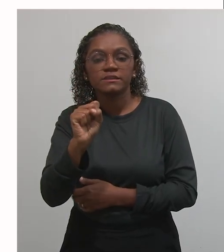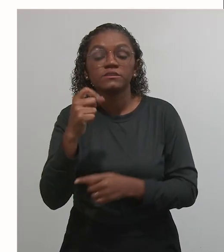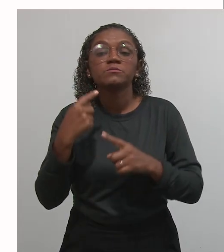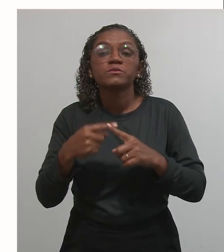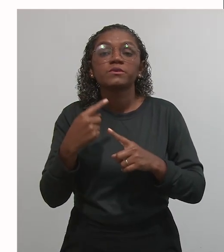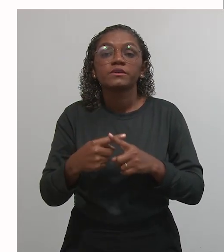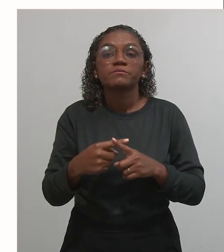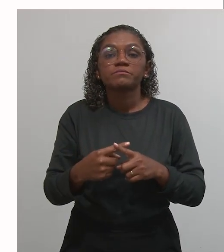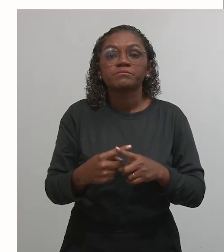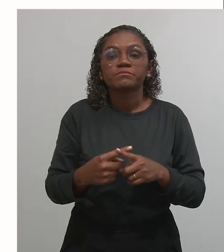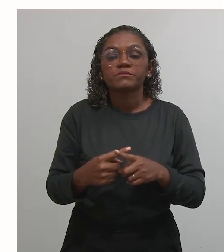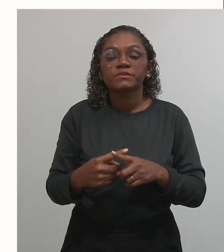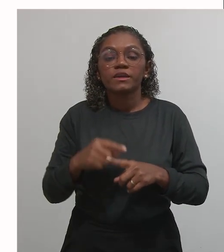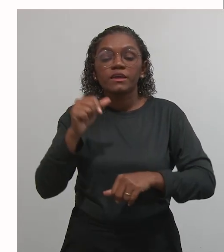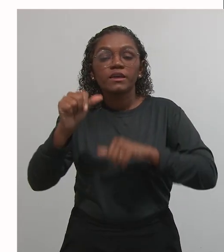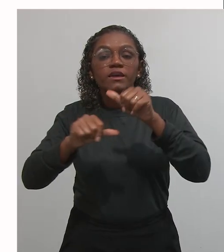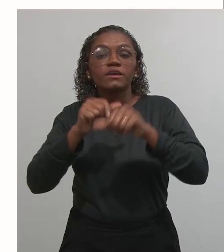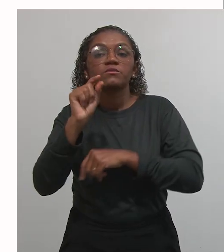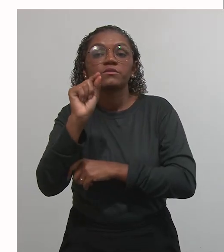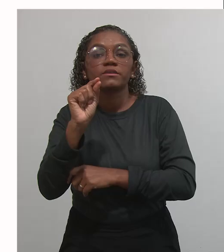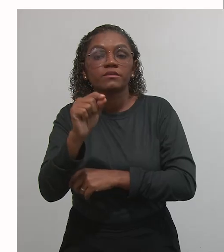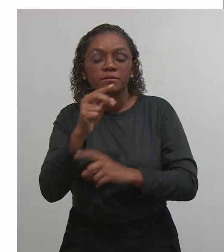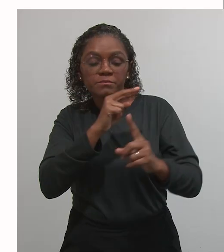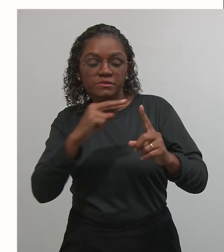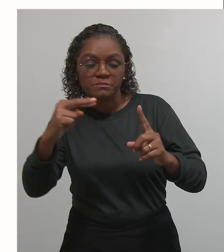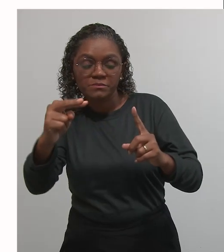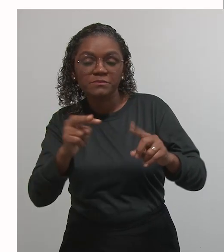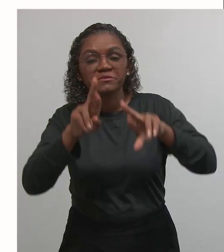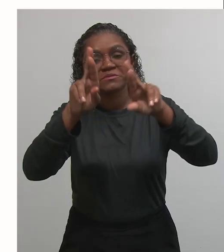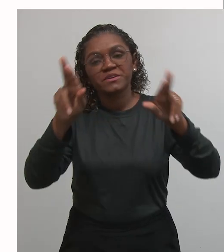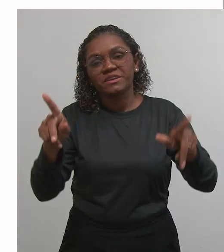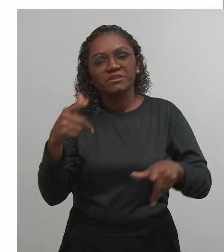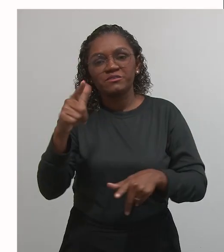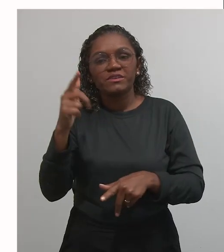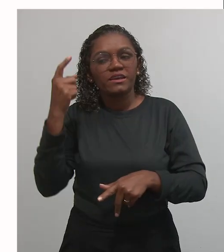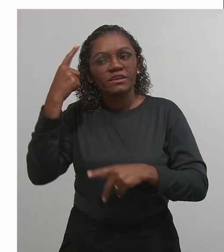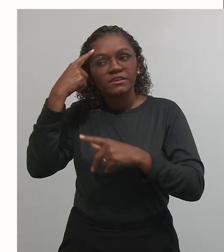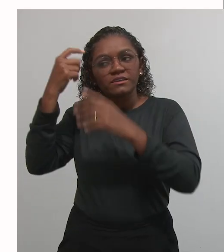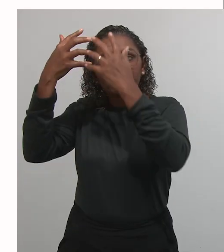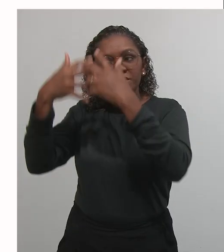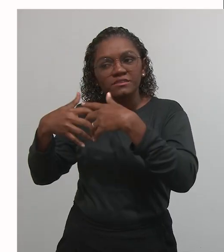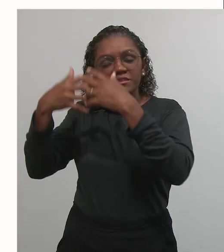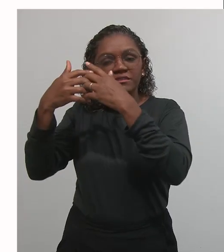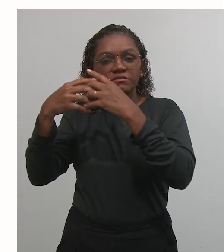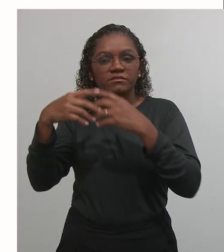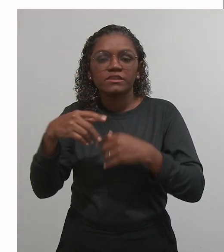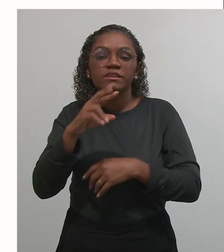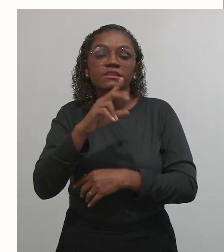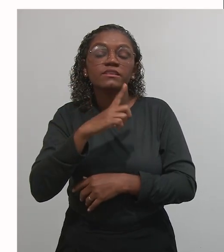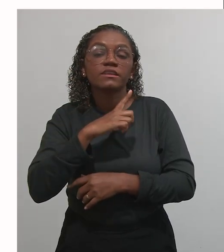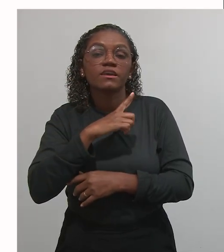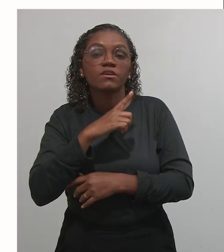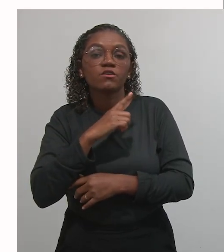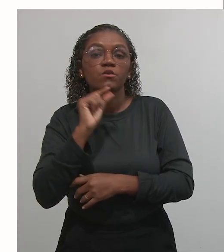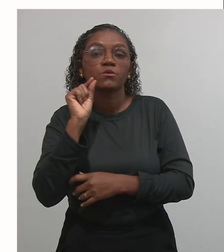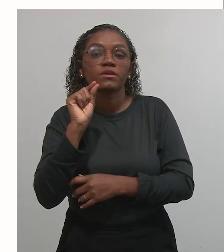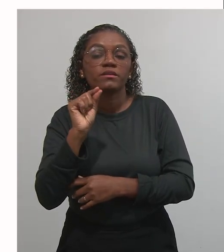não traz a ideia de idealismo. Ele não defende o idealismo, ele já defende a